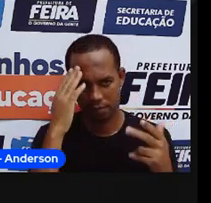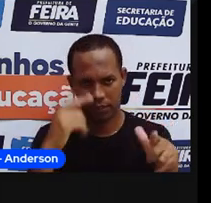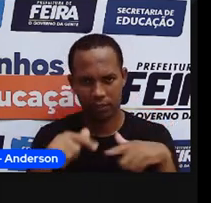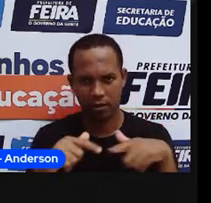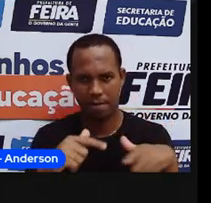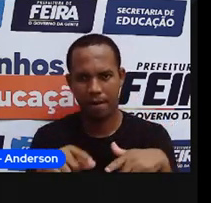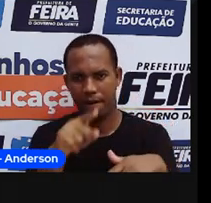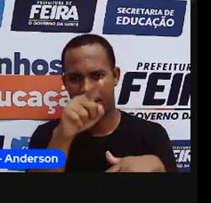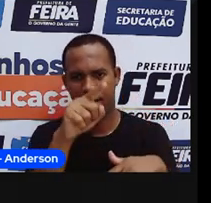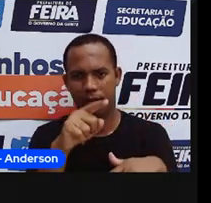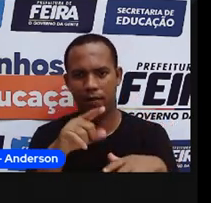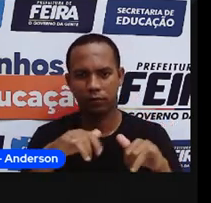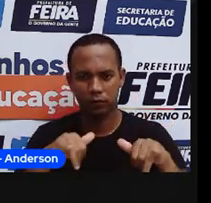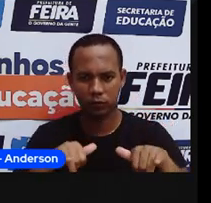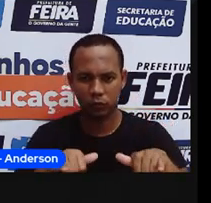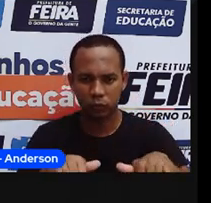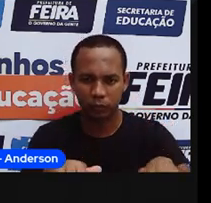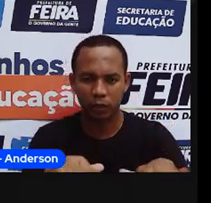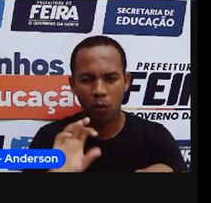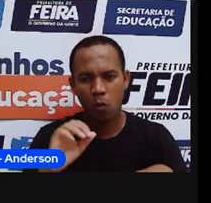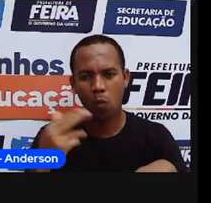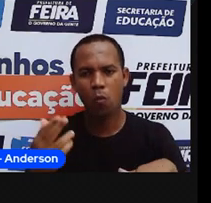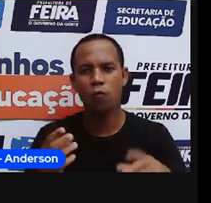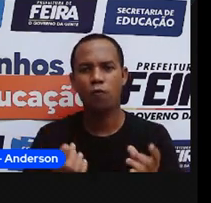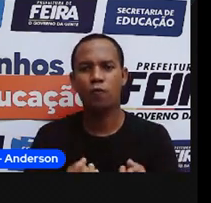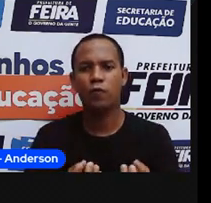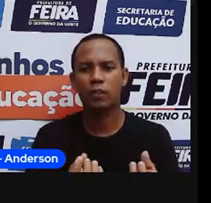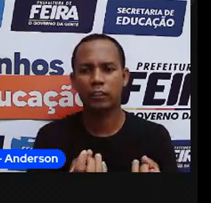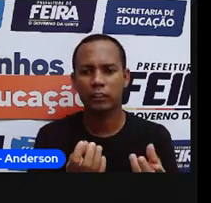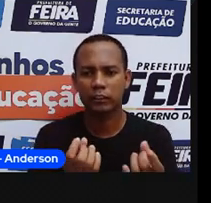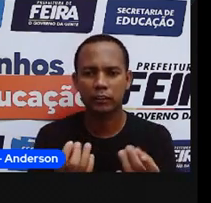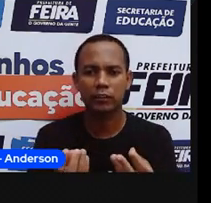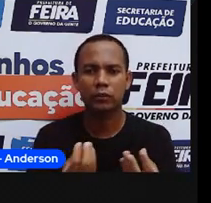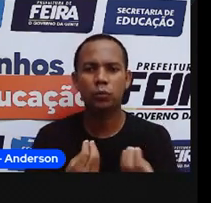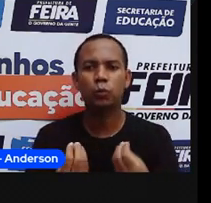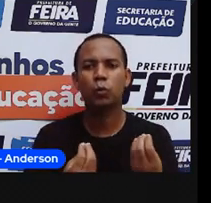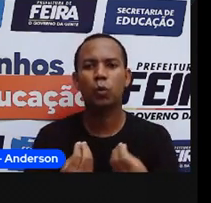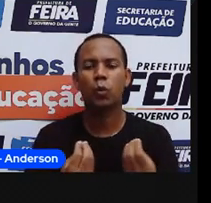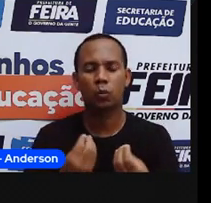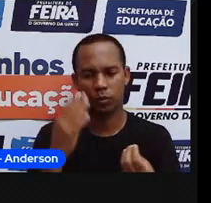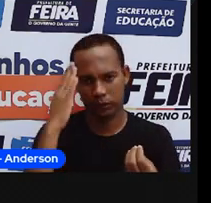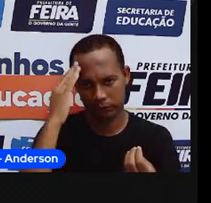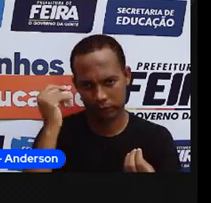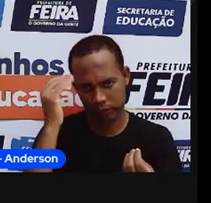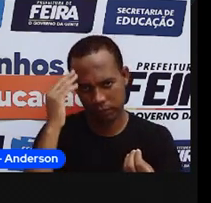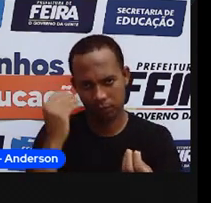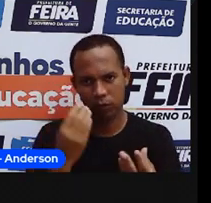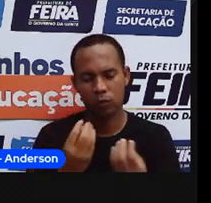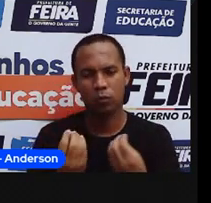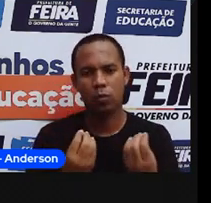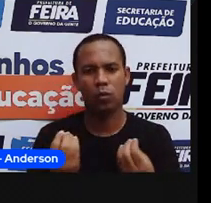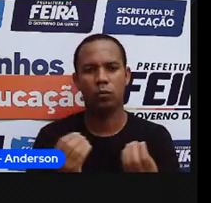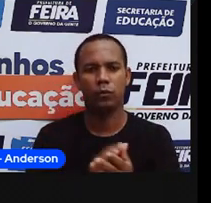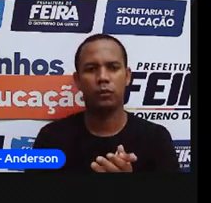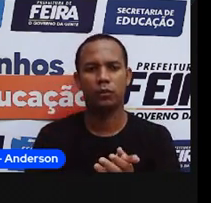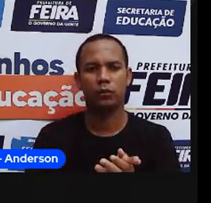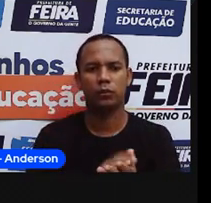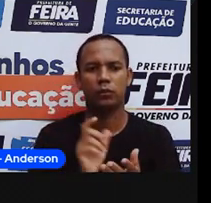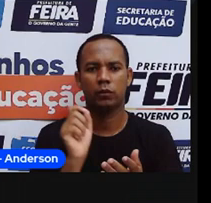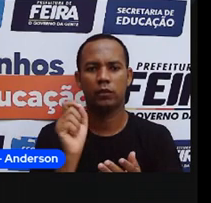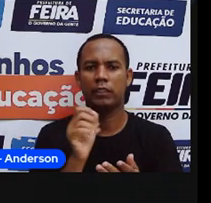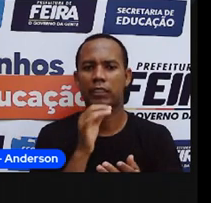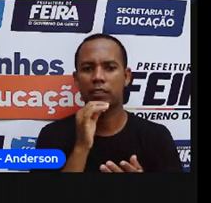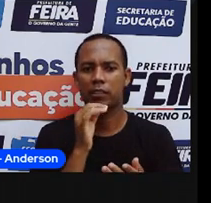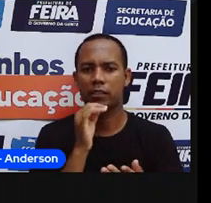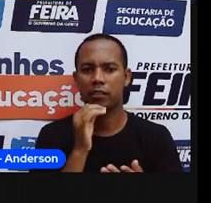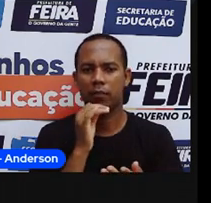em mercado ou com venda de alguns produtos que precisam de peso, sabe muito bem. Um quilo equivale a quantas